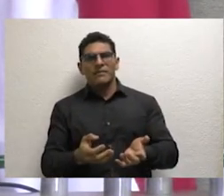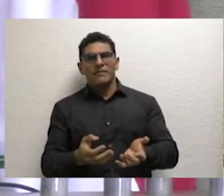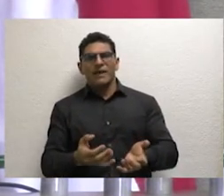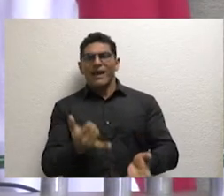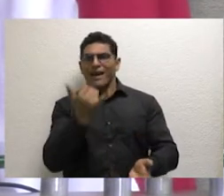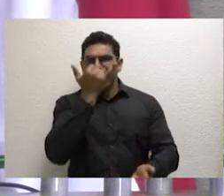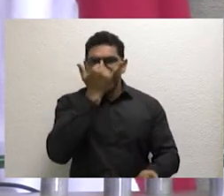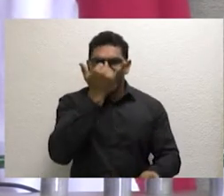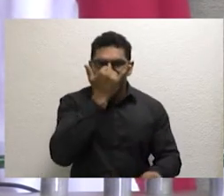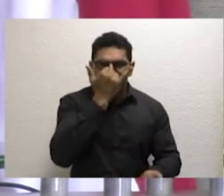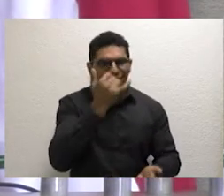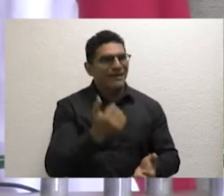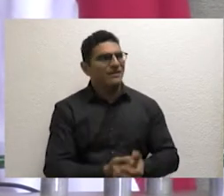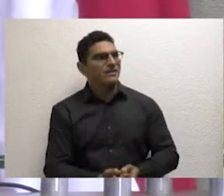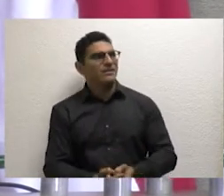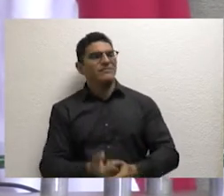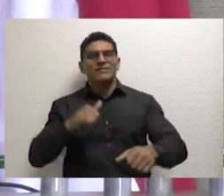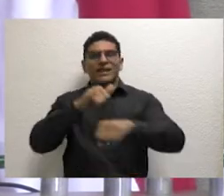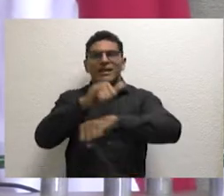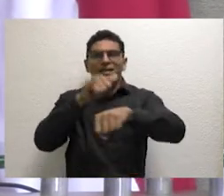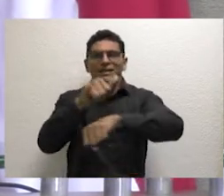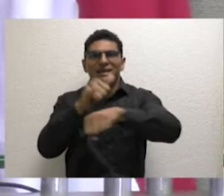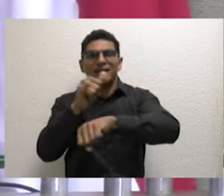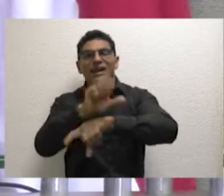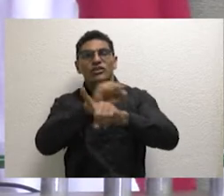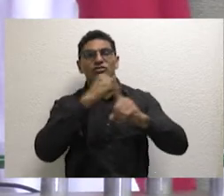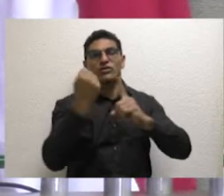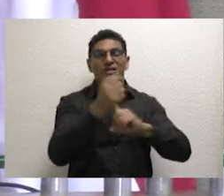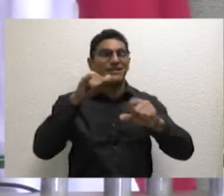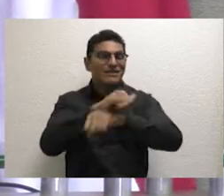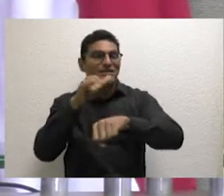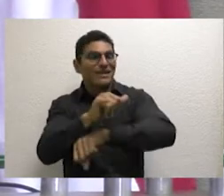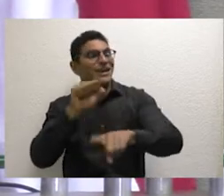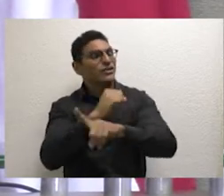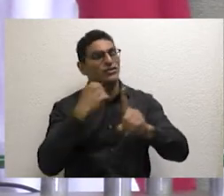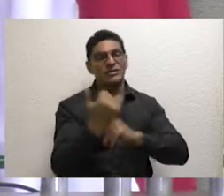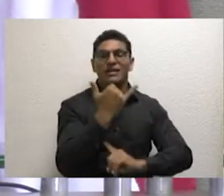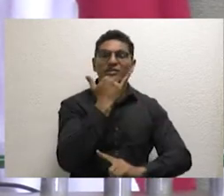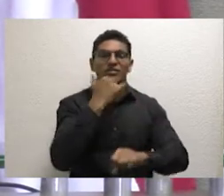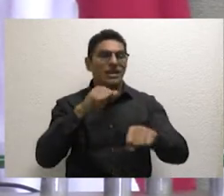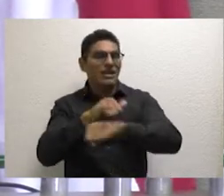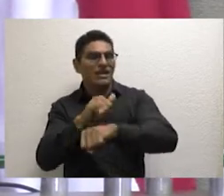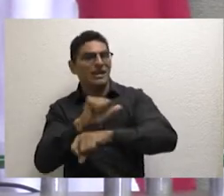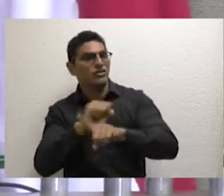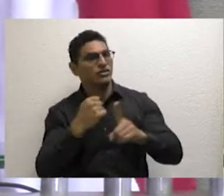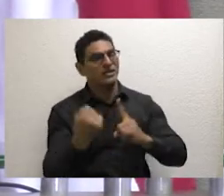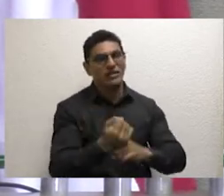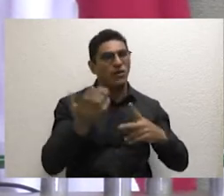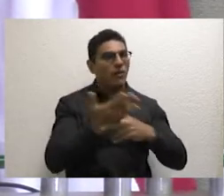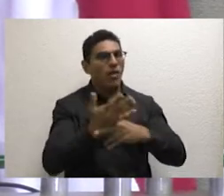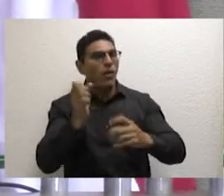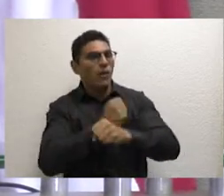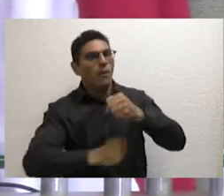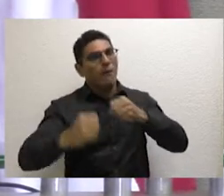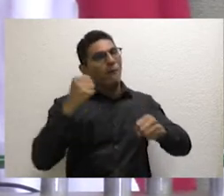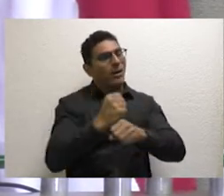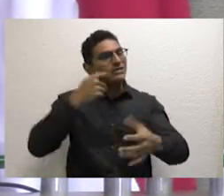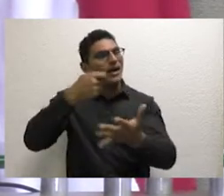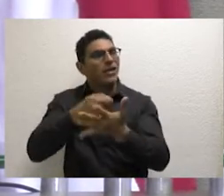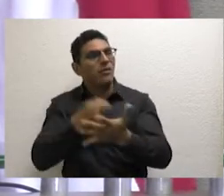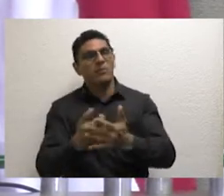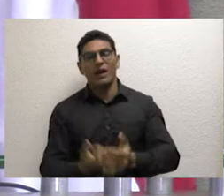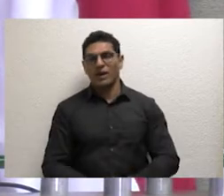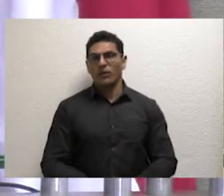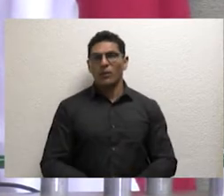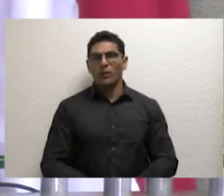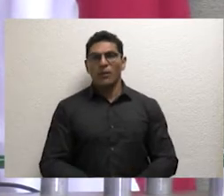mentindo dizendo que a última parcela do nosso acordo do ano passado está sendo